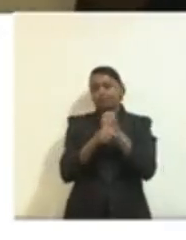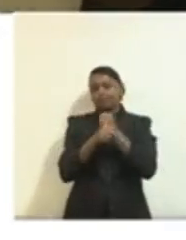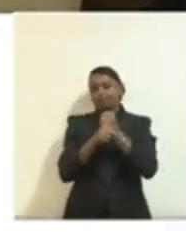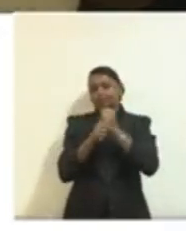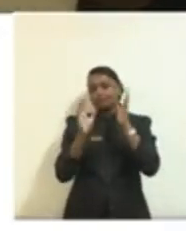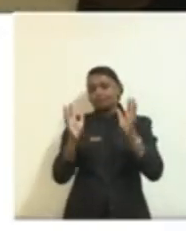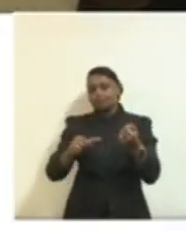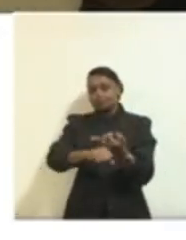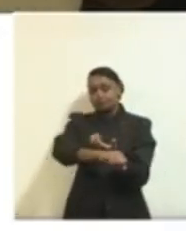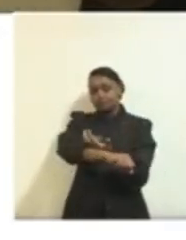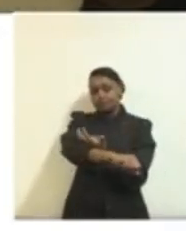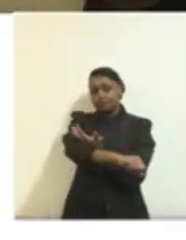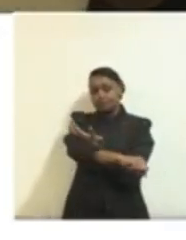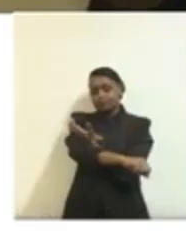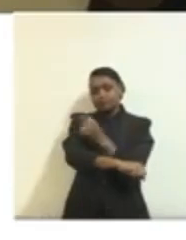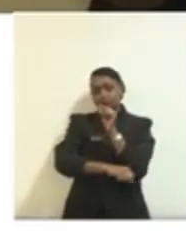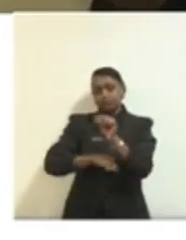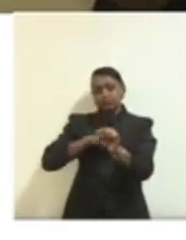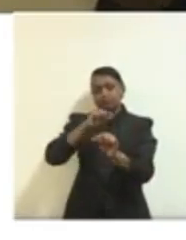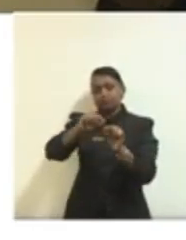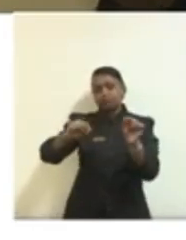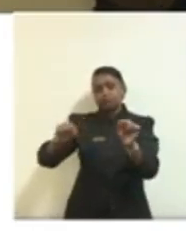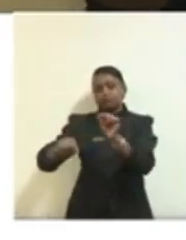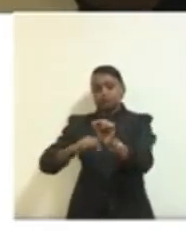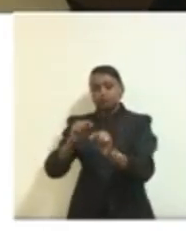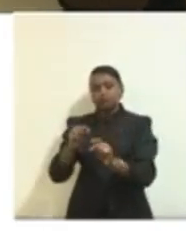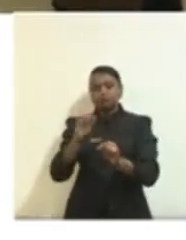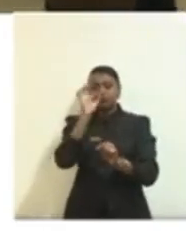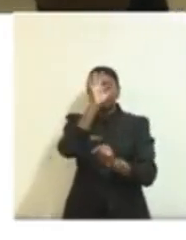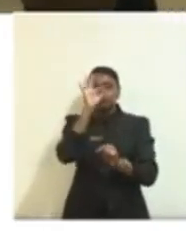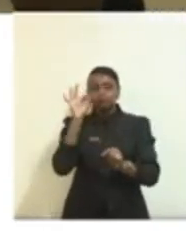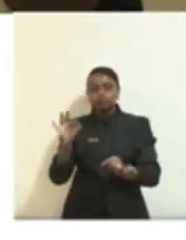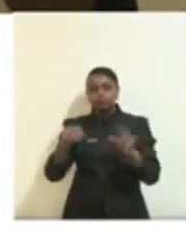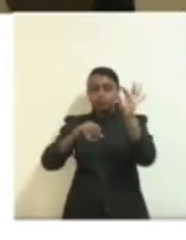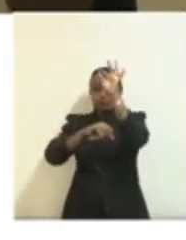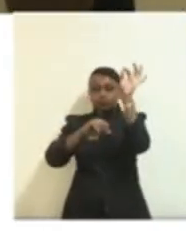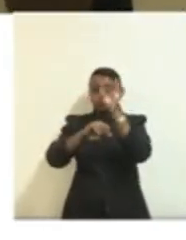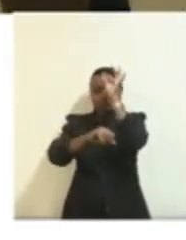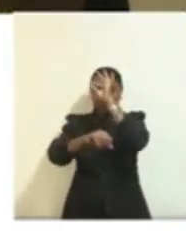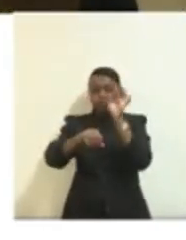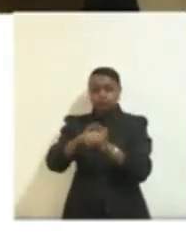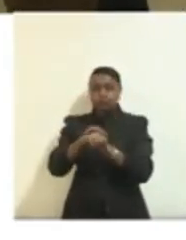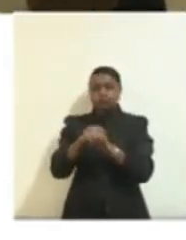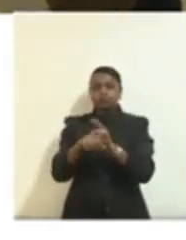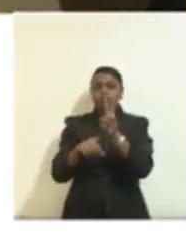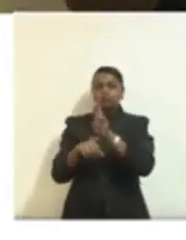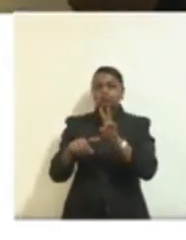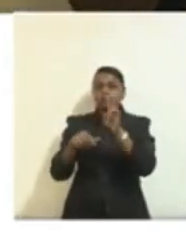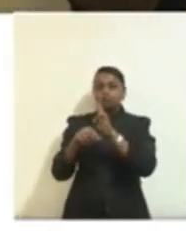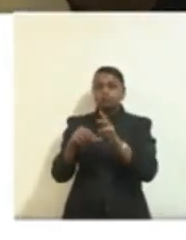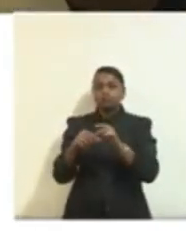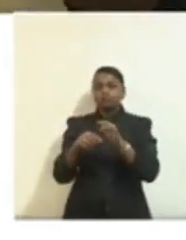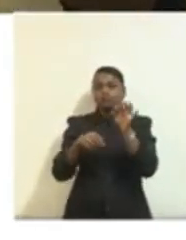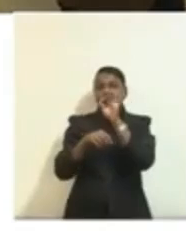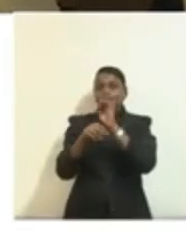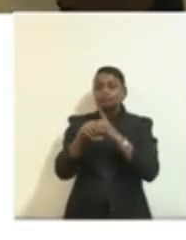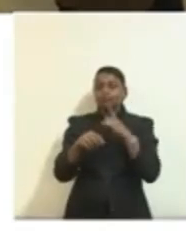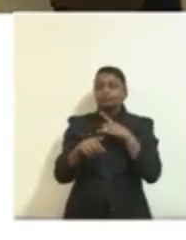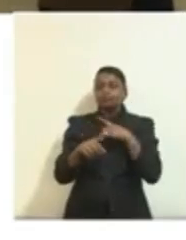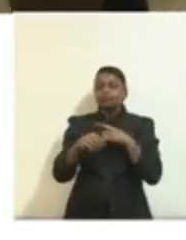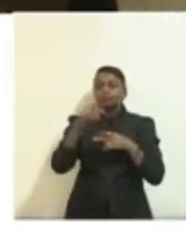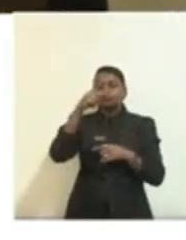foram presentes, porcentagem de pólen se manteve ao longo de todo esse período.